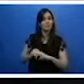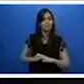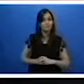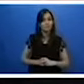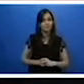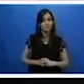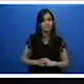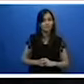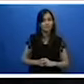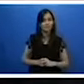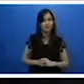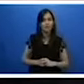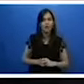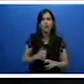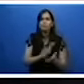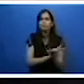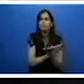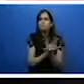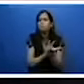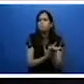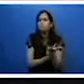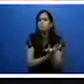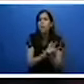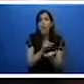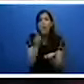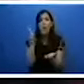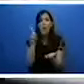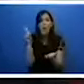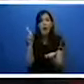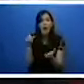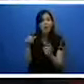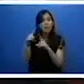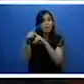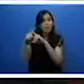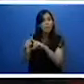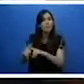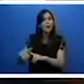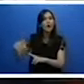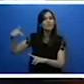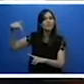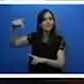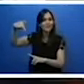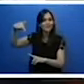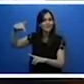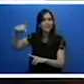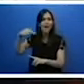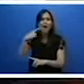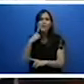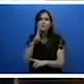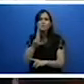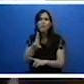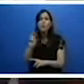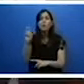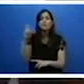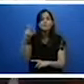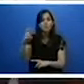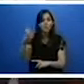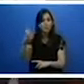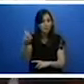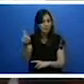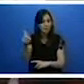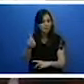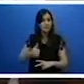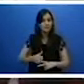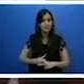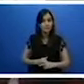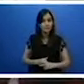tabuada, e vamos procurar lá na tabuada do 7 um produto 56. Então, vamos lá. Deixa